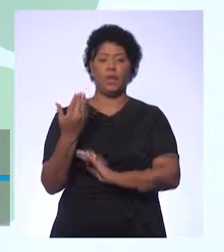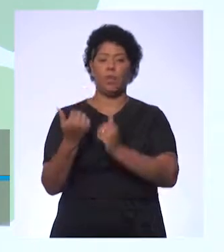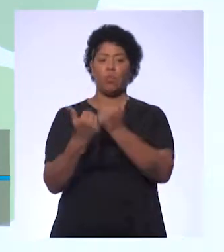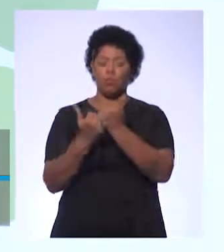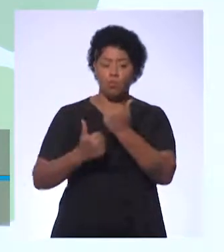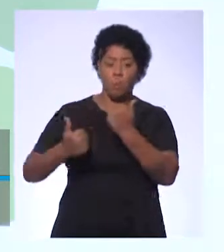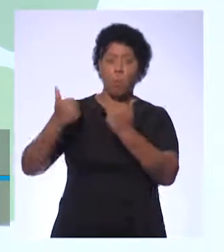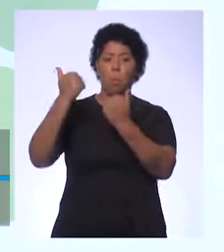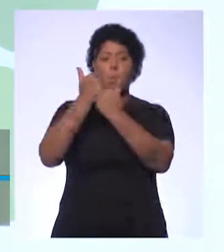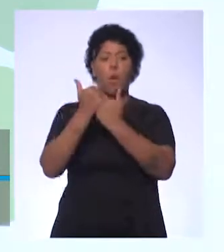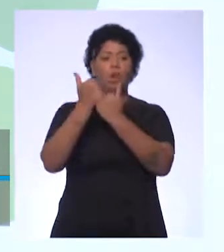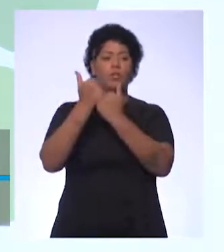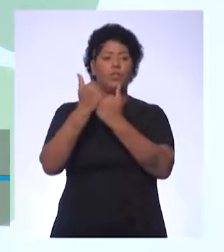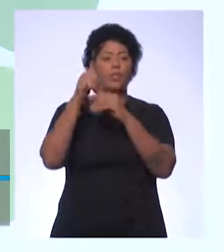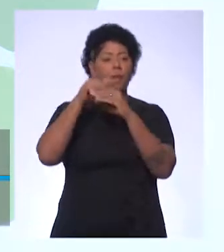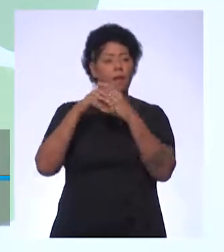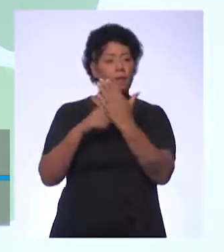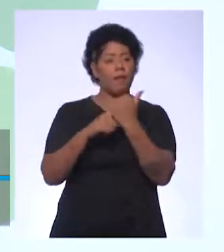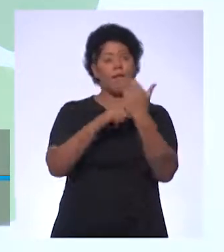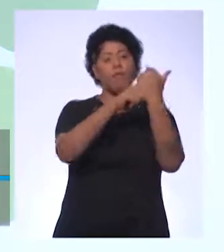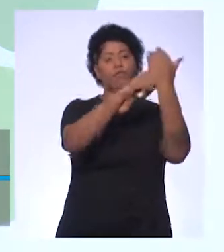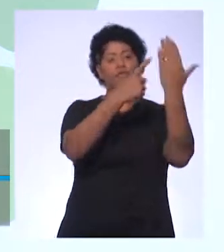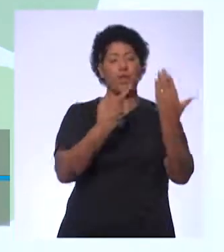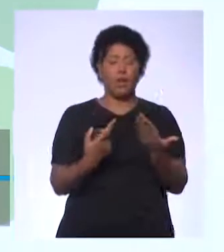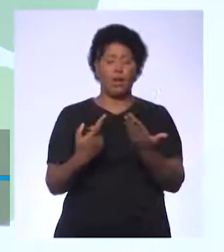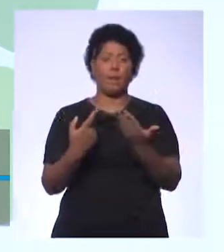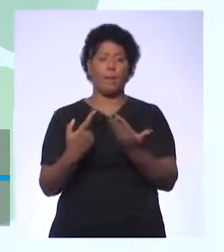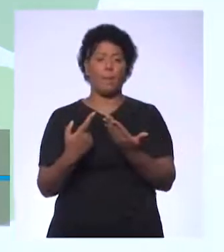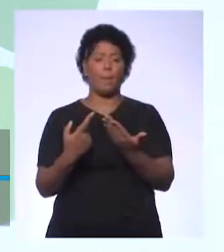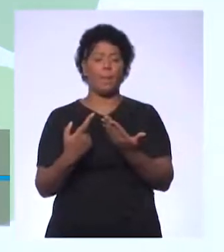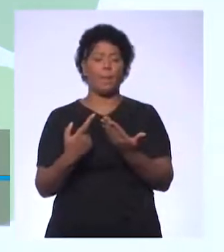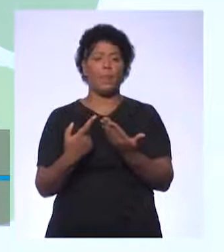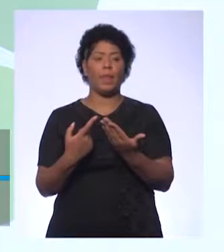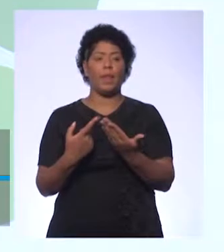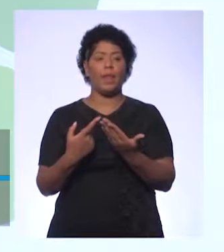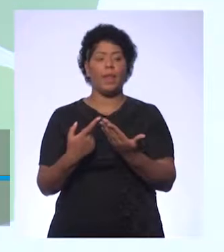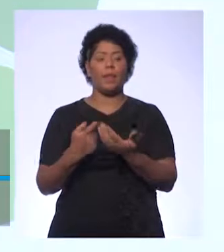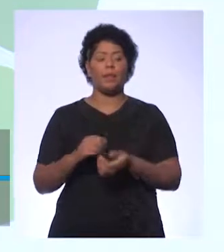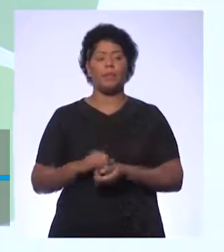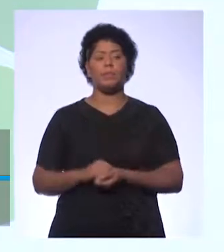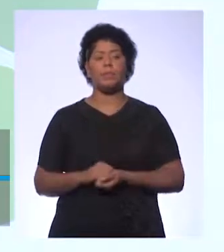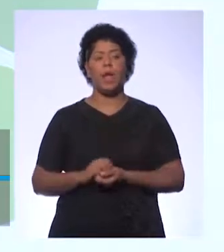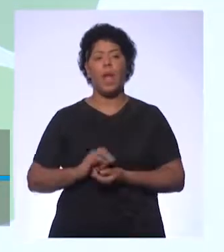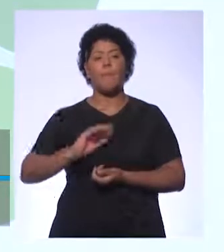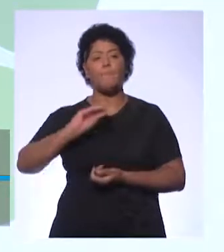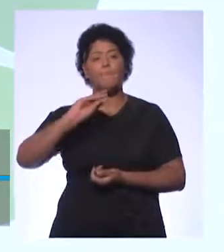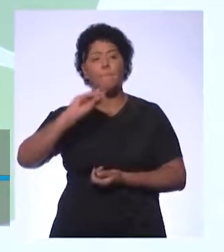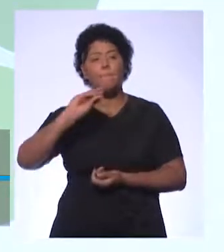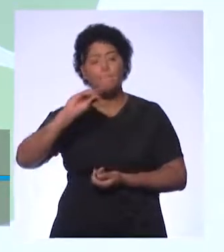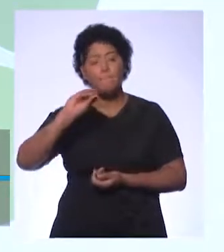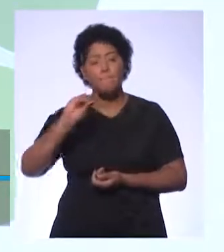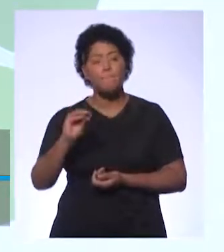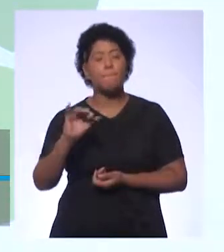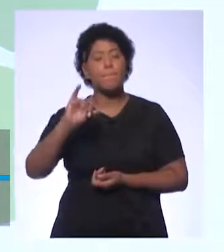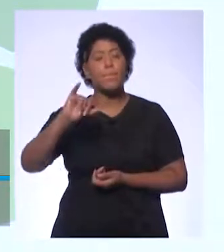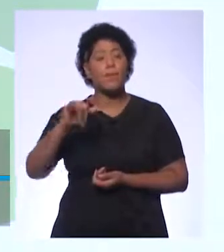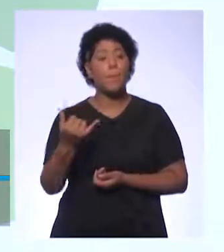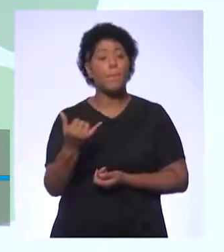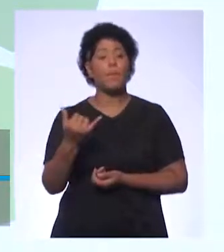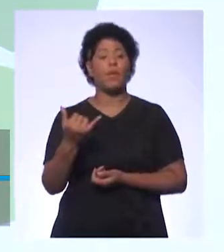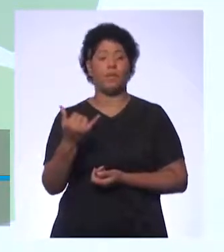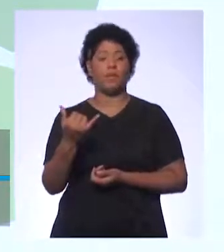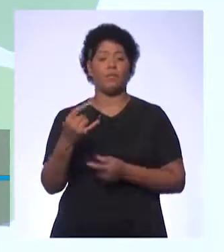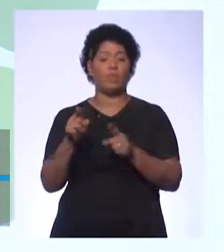o celular, os leitores de e-book, eles acabam possibilitando que jovens dessa geração, que não estão tão ambientados